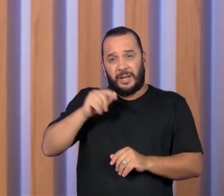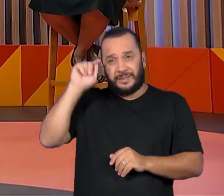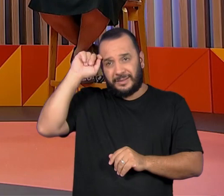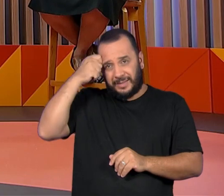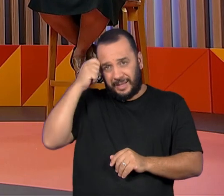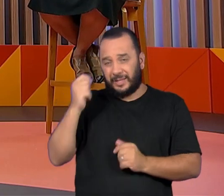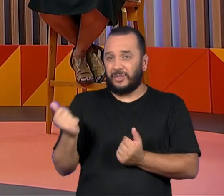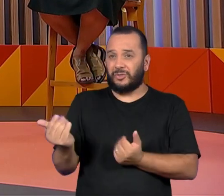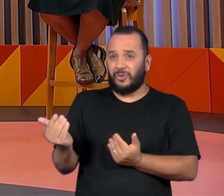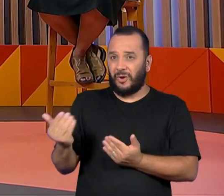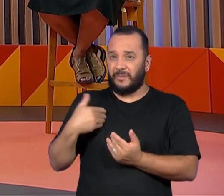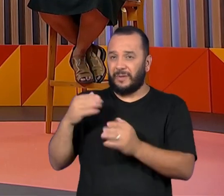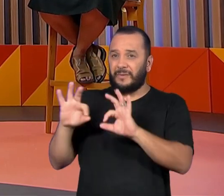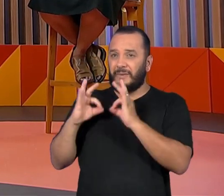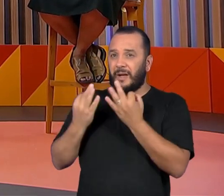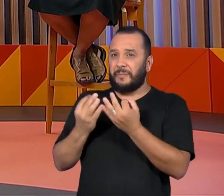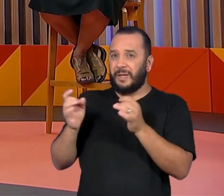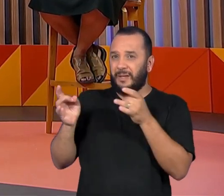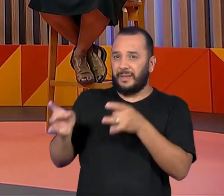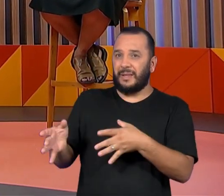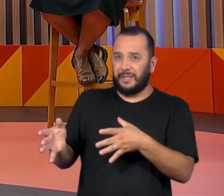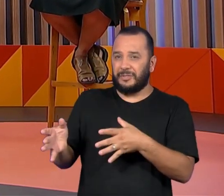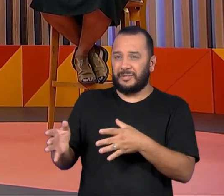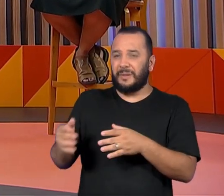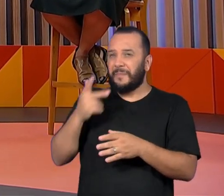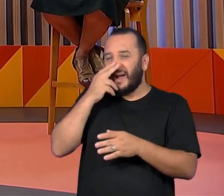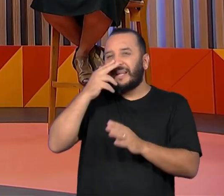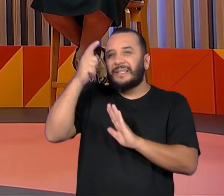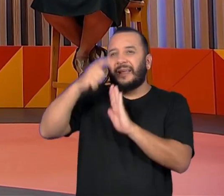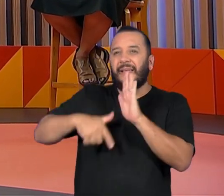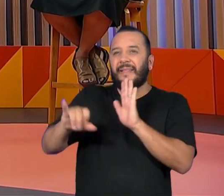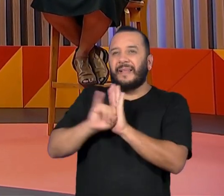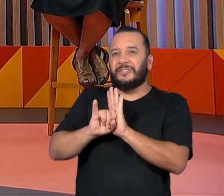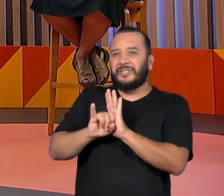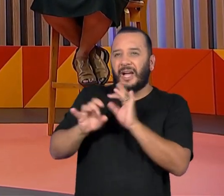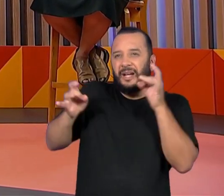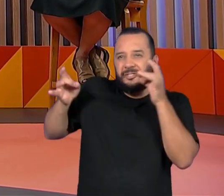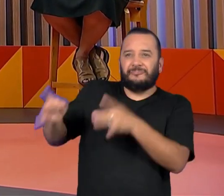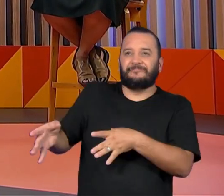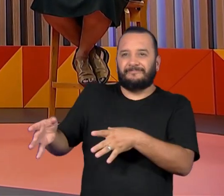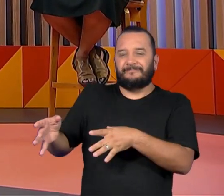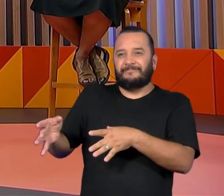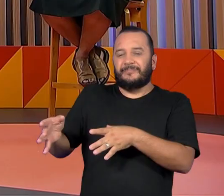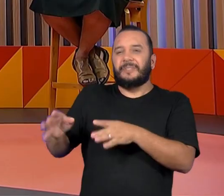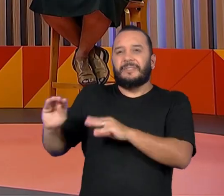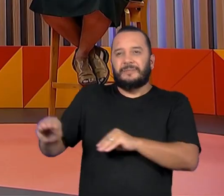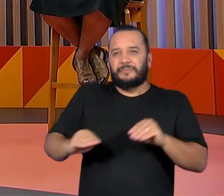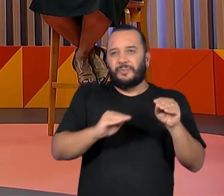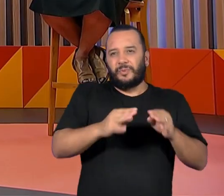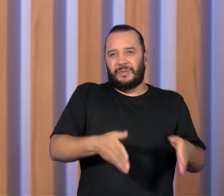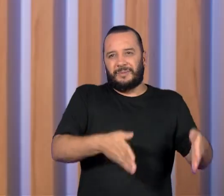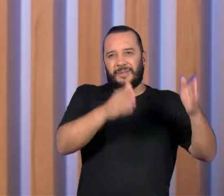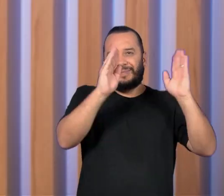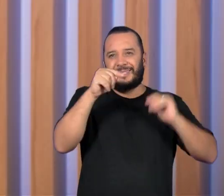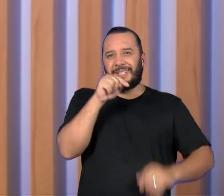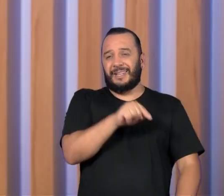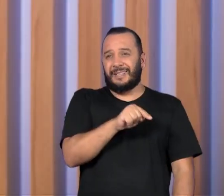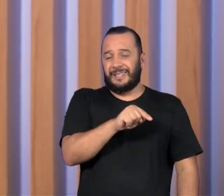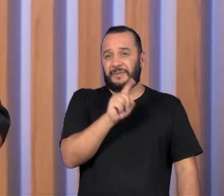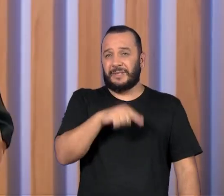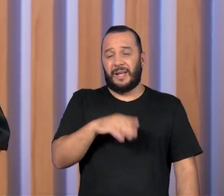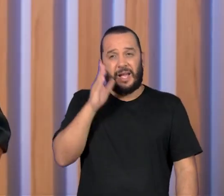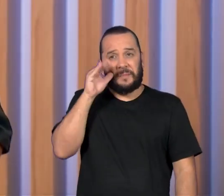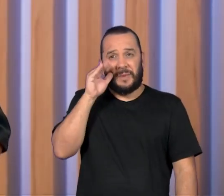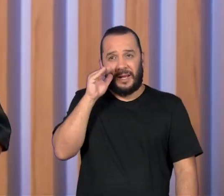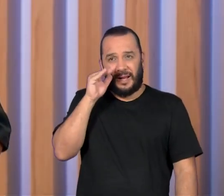vínculo, você deixa a sua identidade, na verdade. Você perde a identidade quando você entra num apartamento e ali você passa a ser a